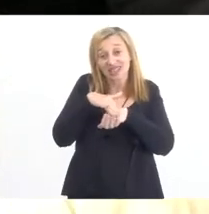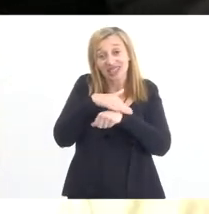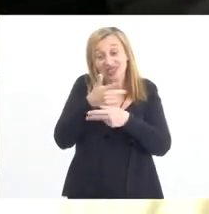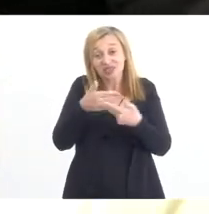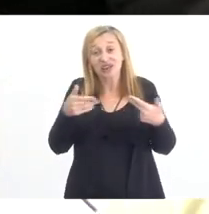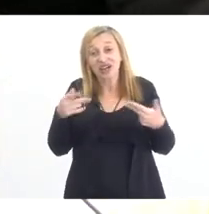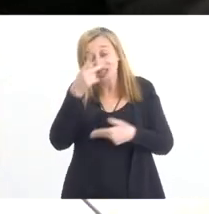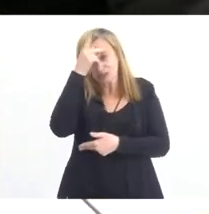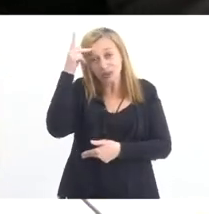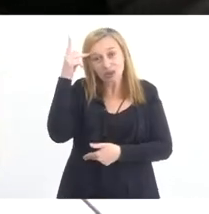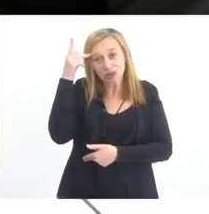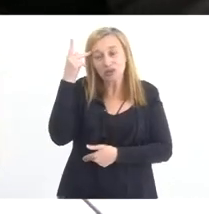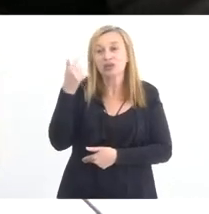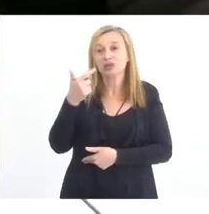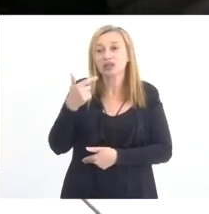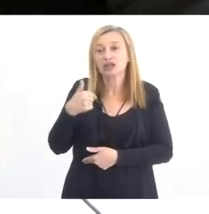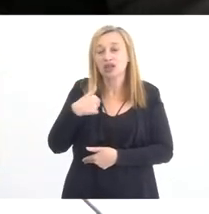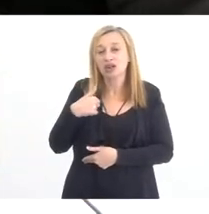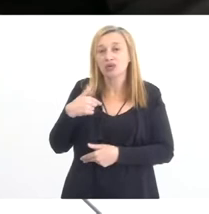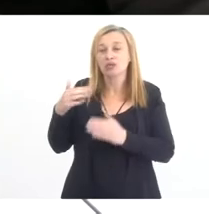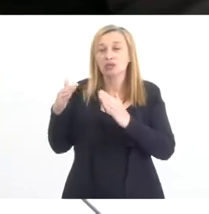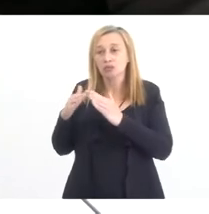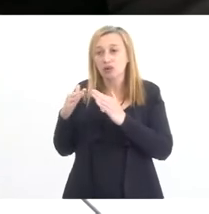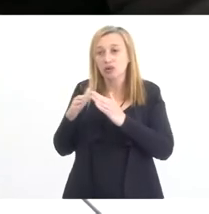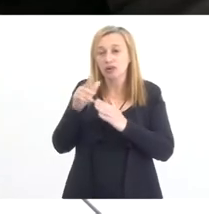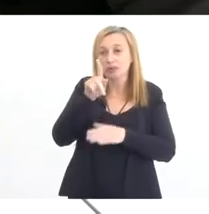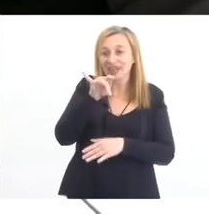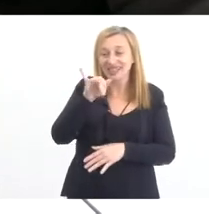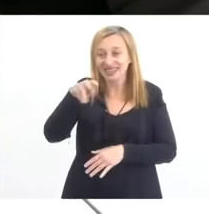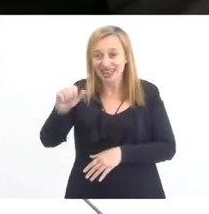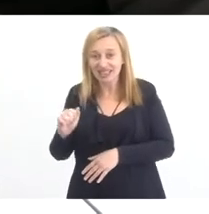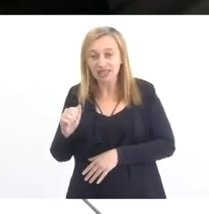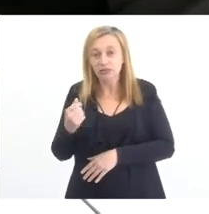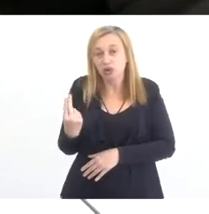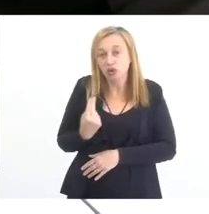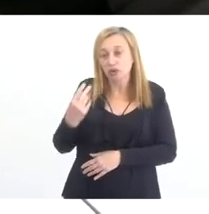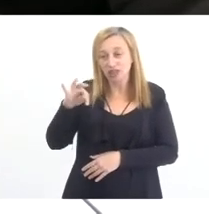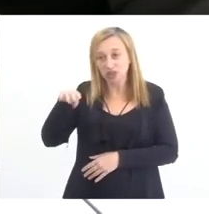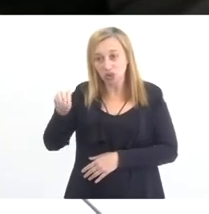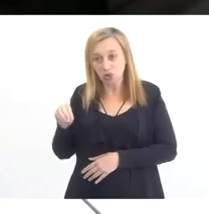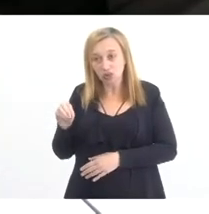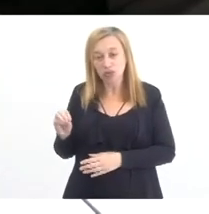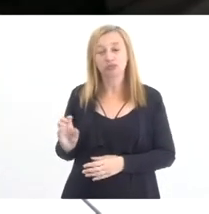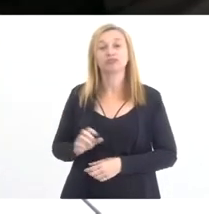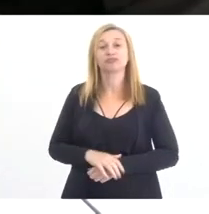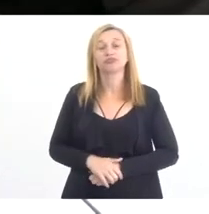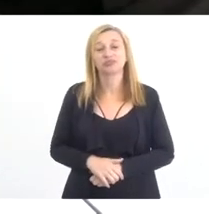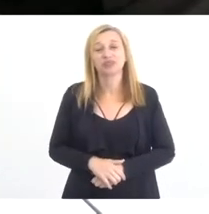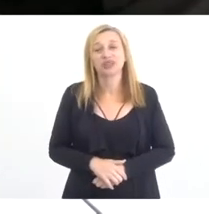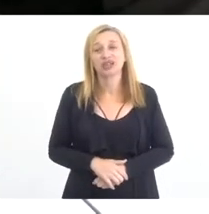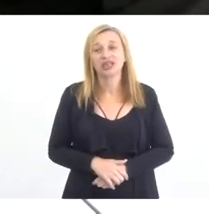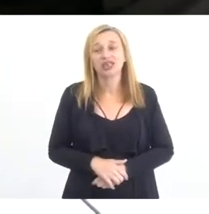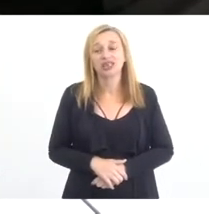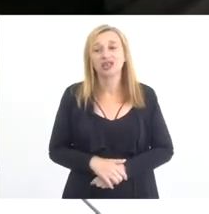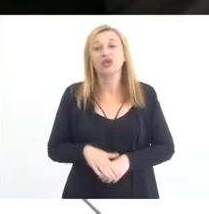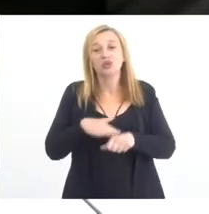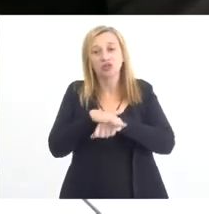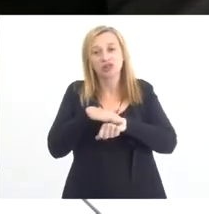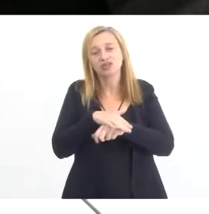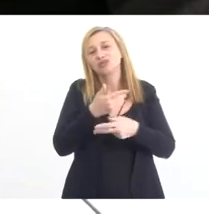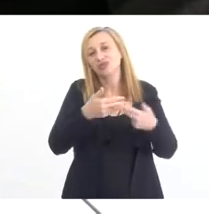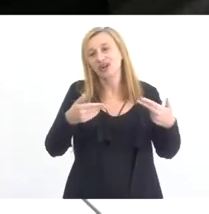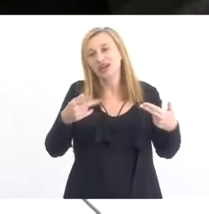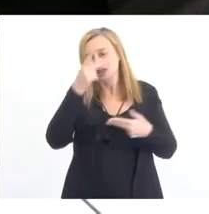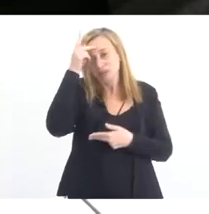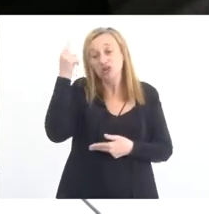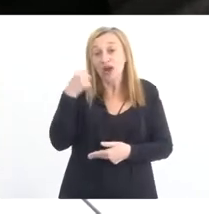conversei com muitas pessoas. Sou morador de Paciência, meu nome é Antônio Jacques, lá do Conjunto Lucânia. Conversei com muitas